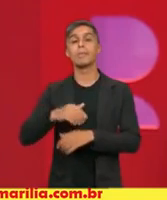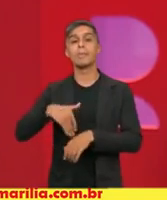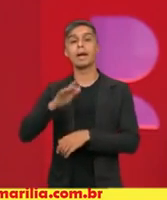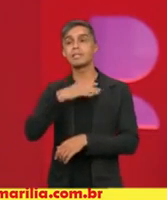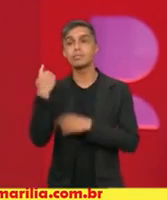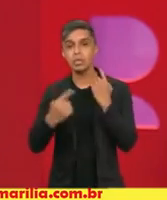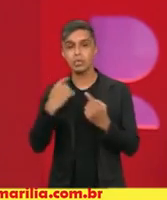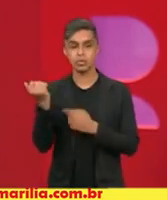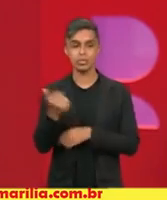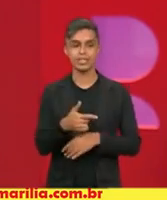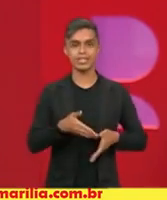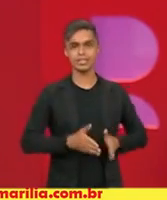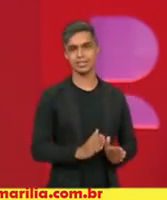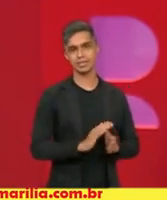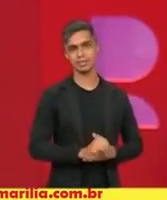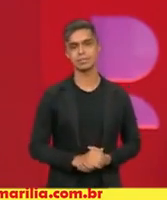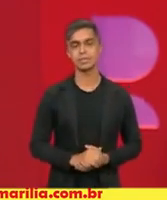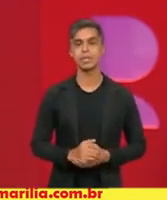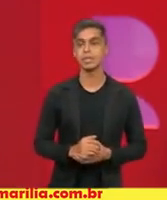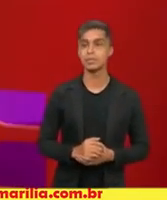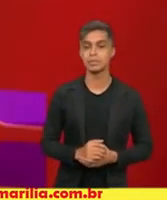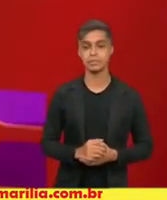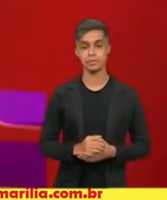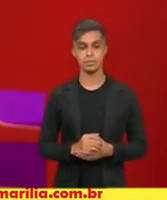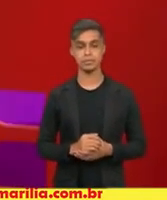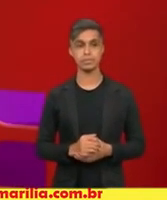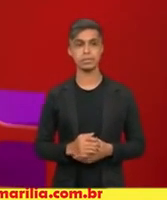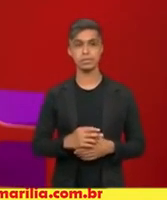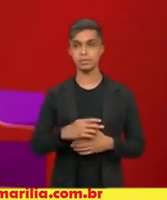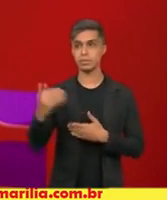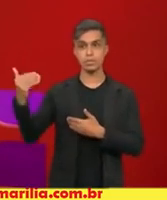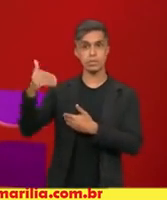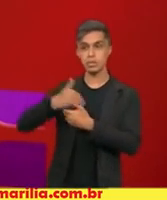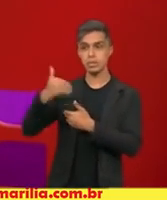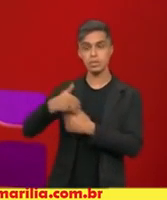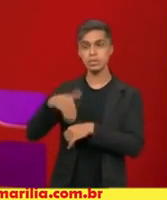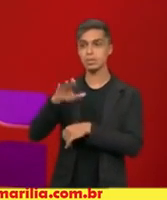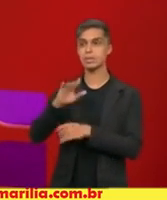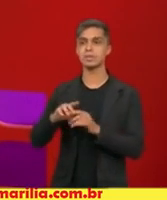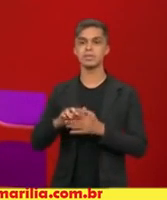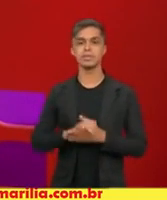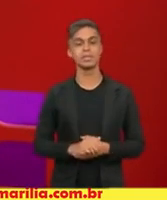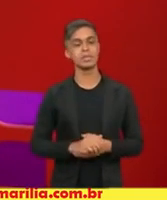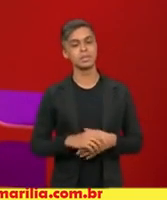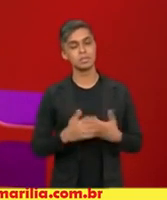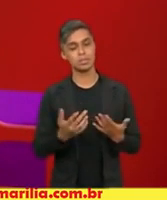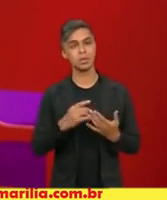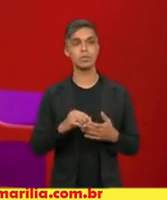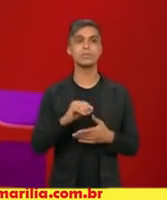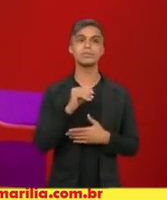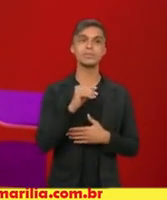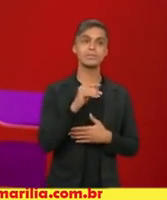com algumas exceções regionais. Em todos os casos, se não entram mais escravizados e se morrem mais escravizados do que quem nasce no Brasil, uma hora vai acabar.